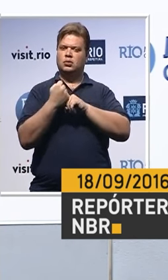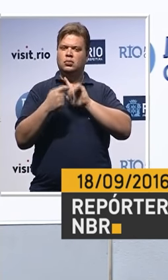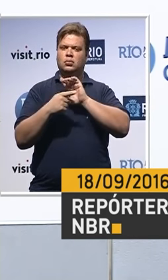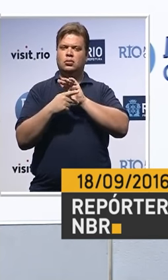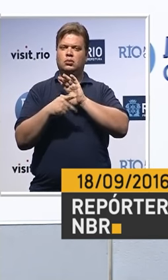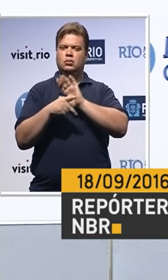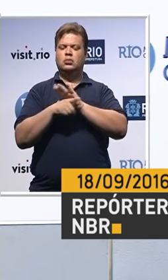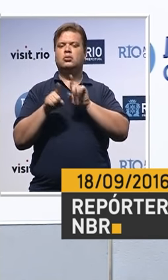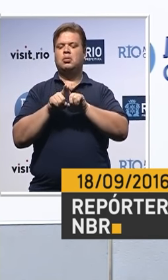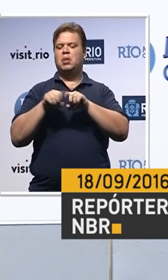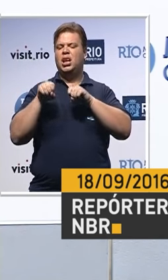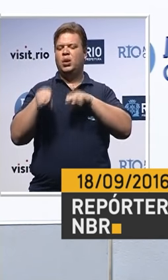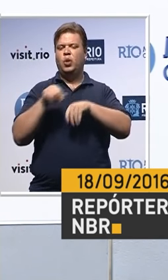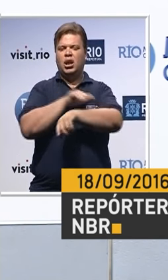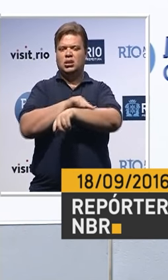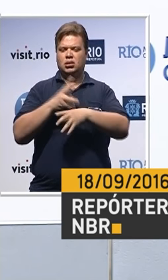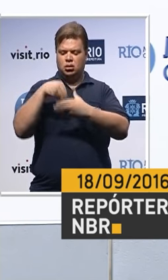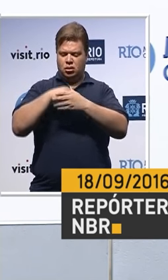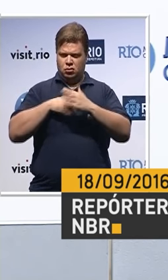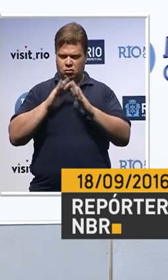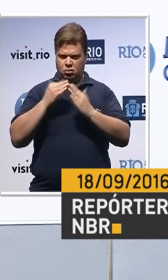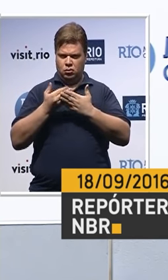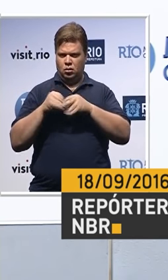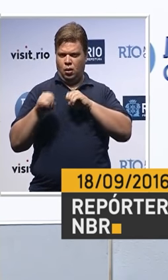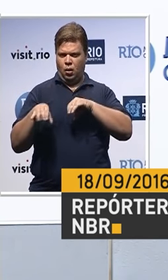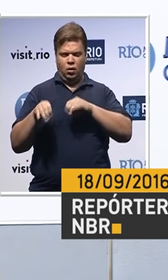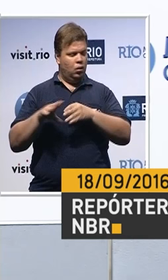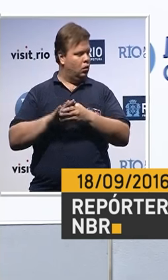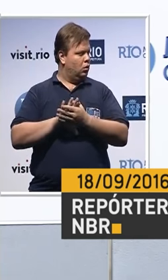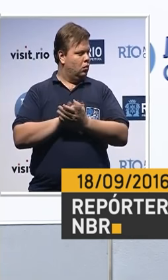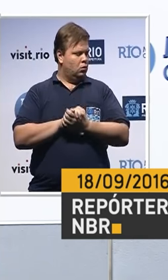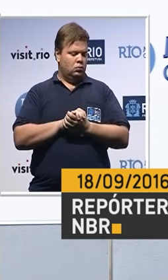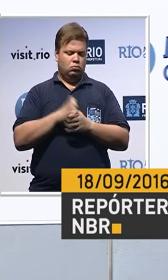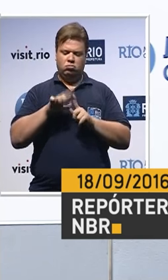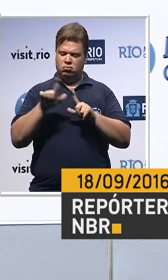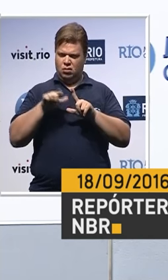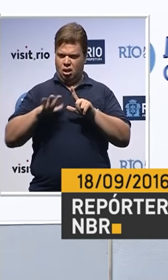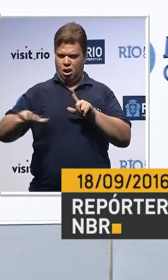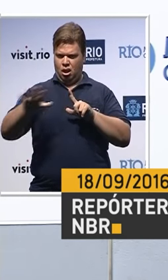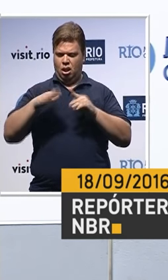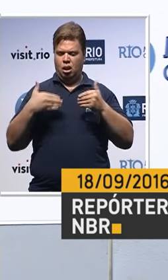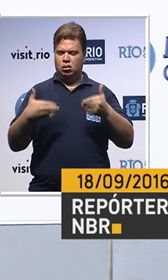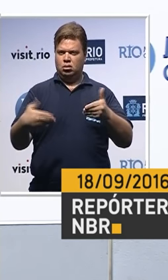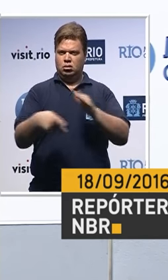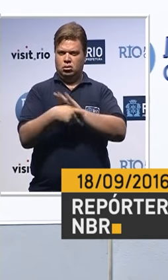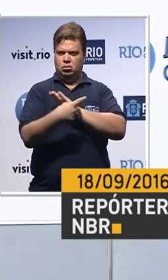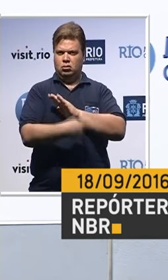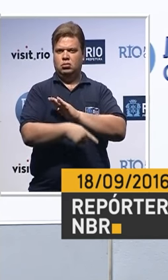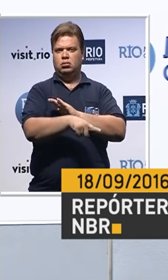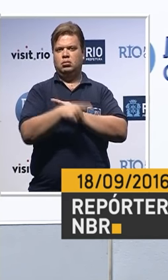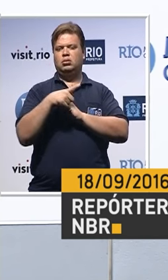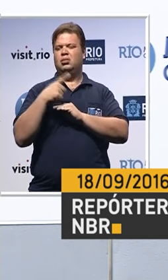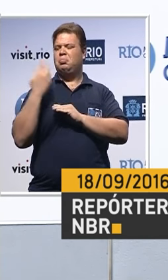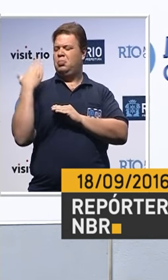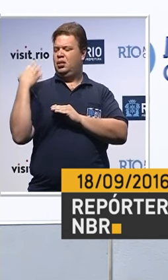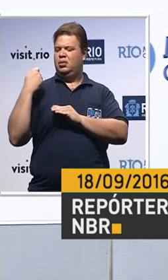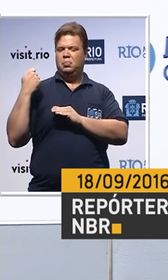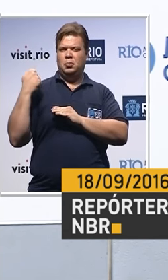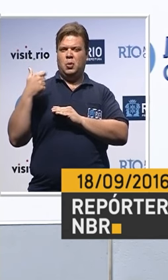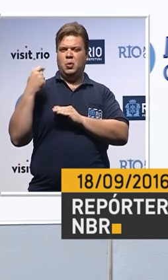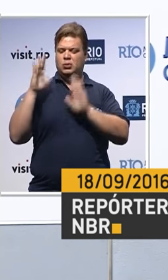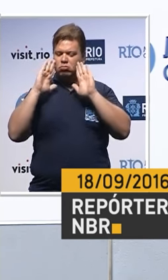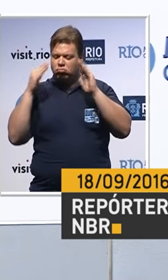esporte educacional. Essa era uma área do Ministério que vinha sendo tendo